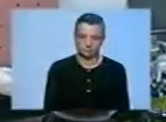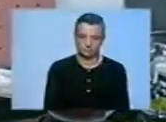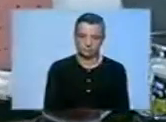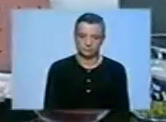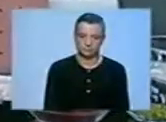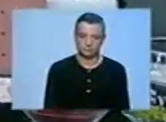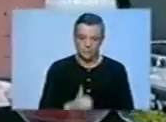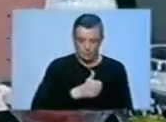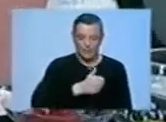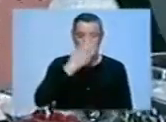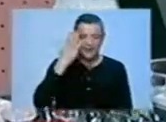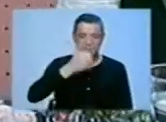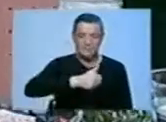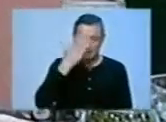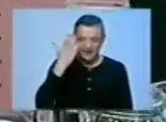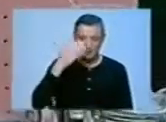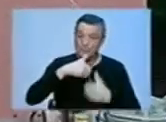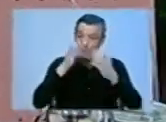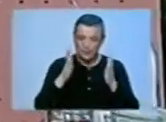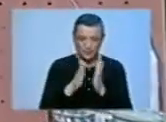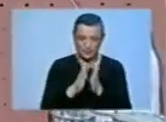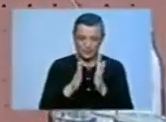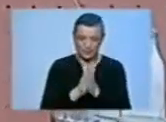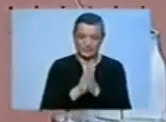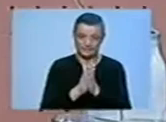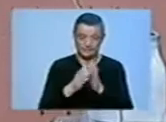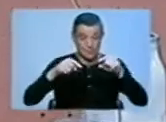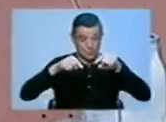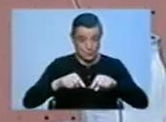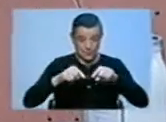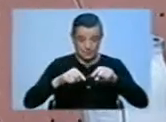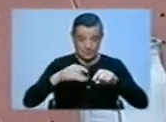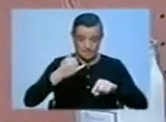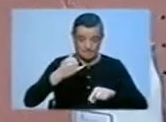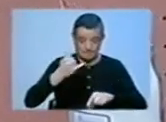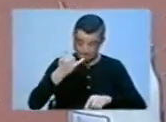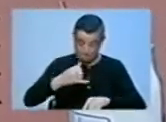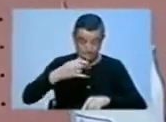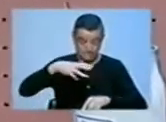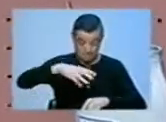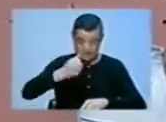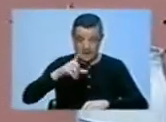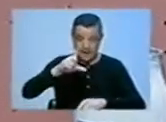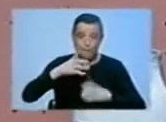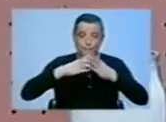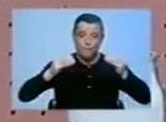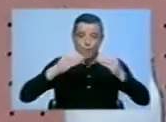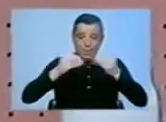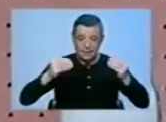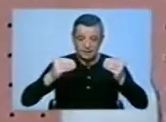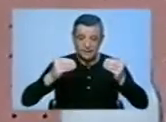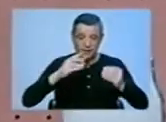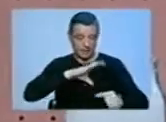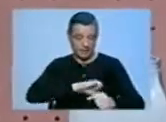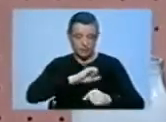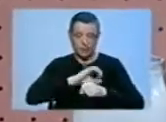muito bom dia 8/11 atuantes hoje para fazer deste um mil folhas do que já recebidas vamos licitar então